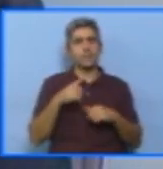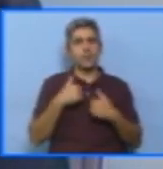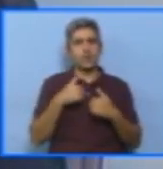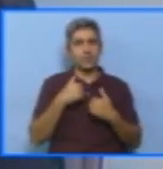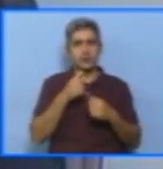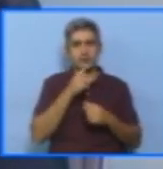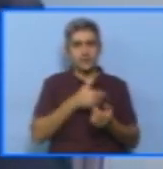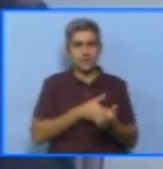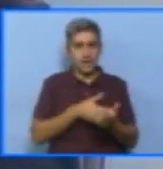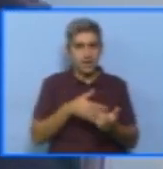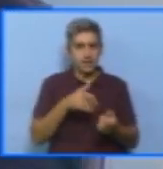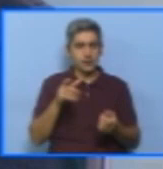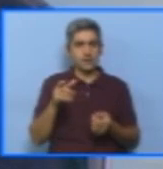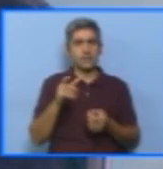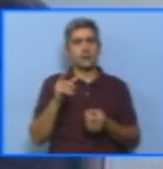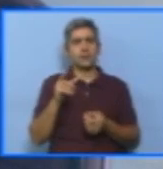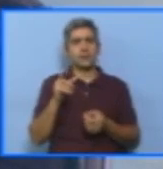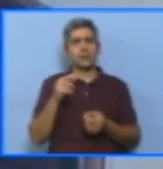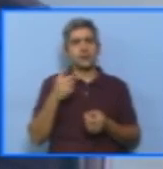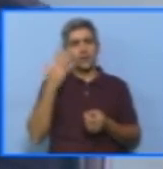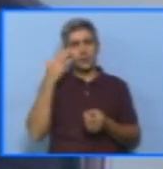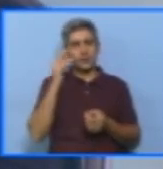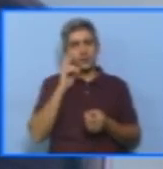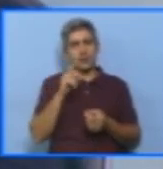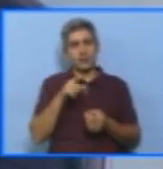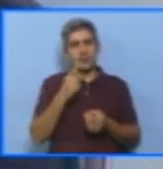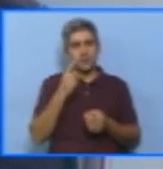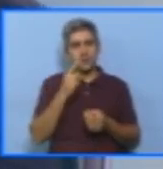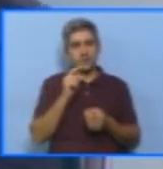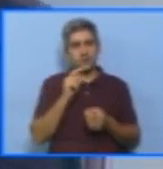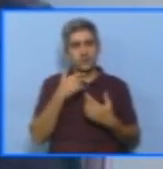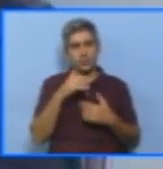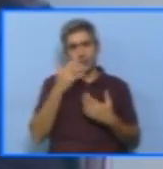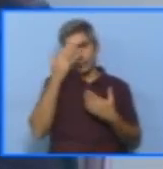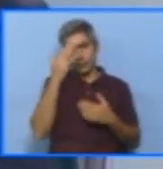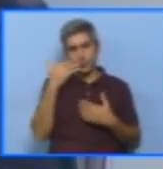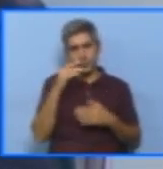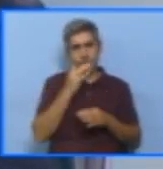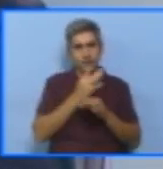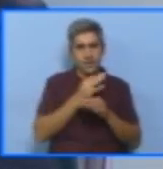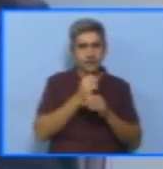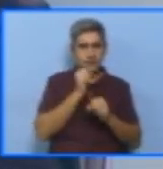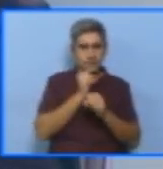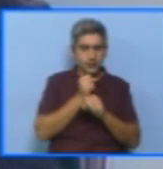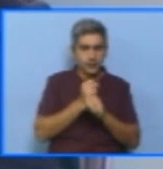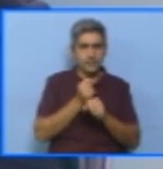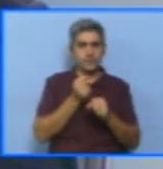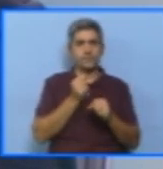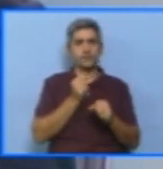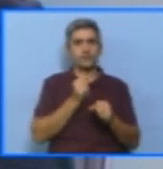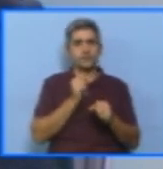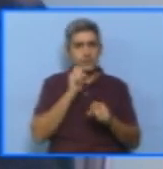próprio sangue, creio que estamos aqui perante um elemento admirável de festa, de trabalho,